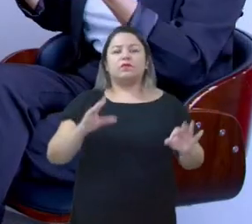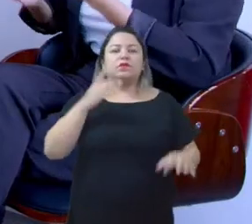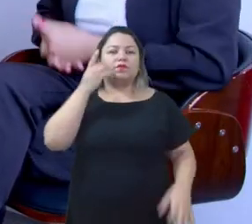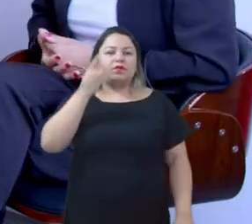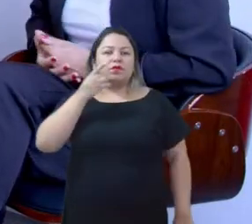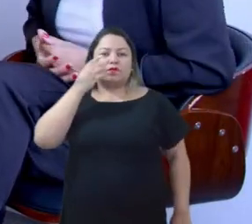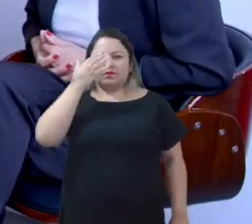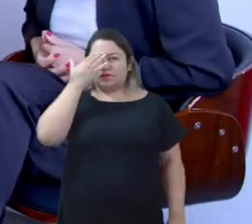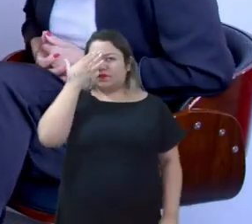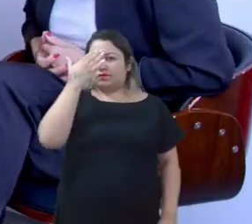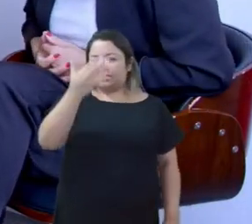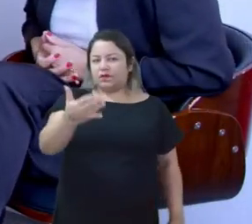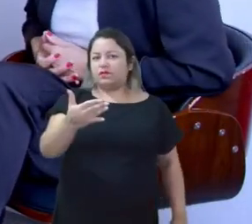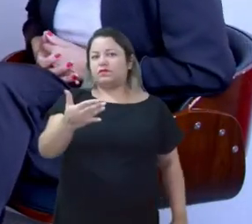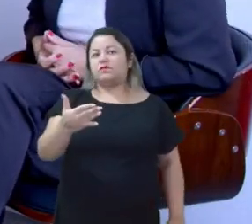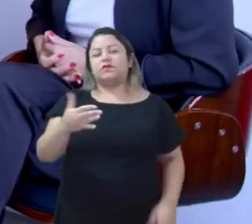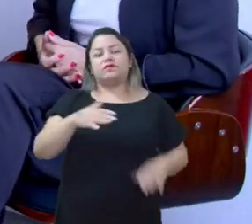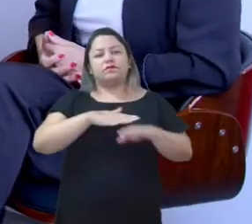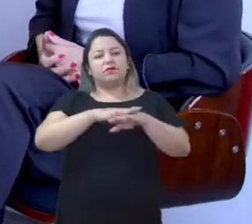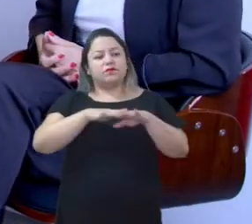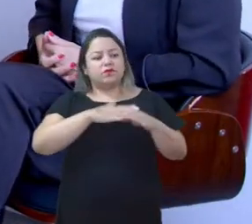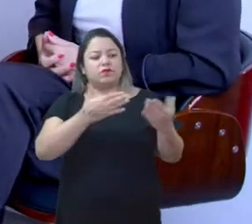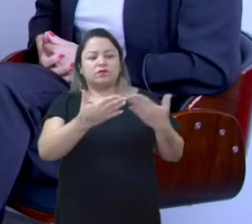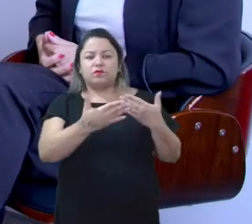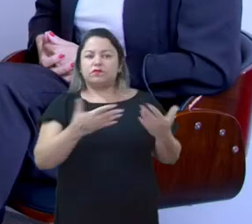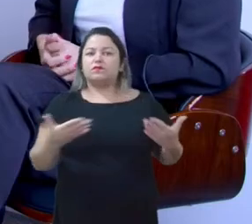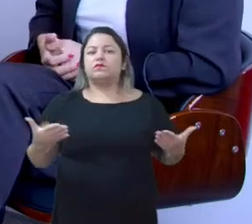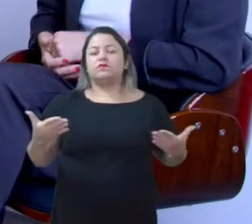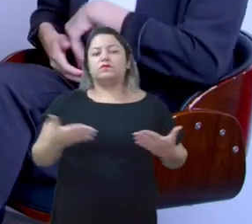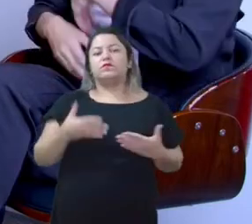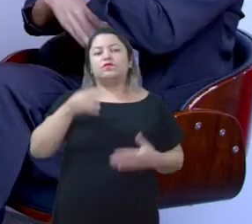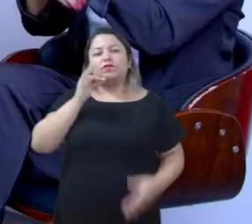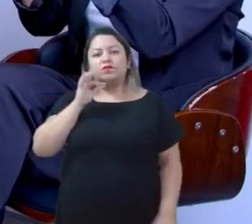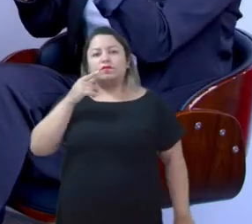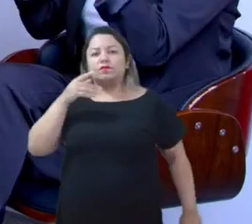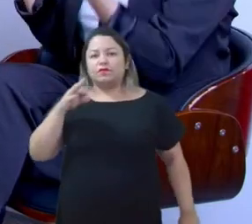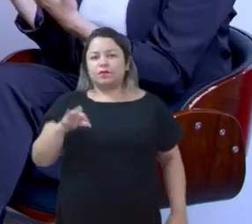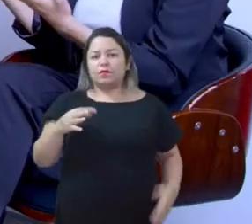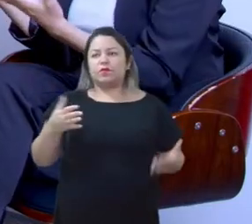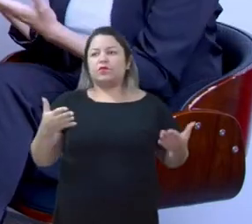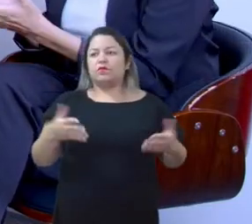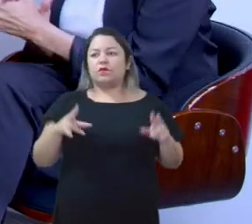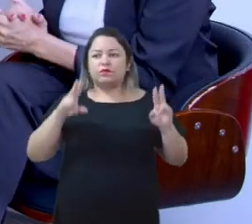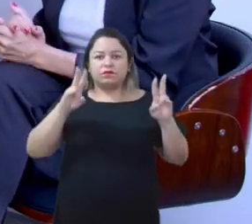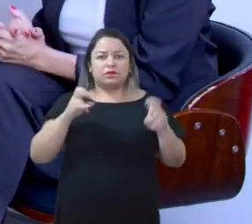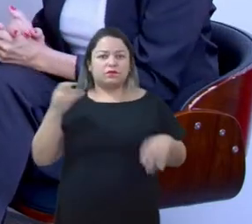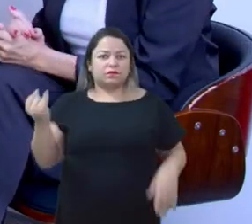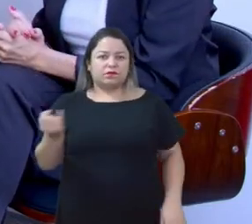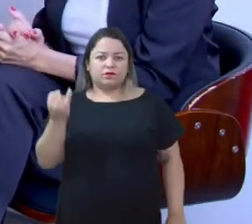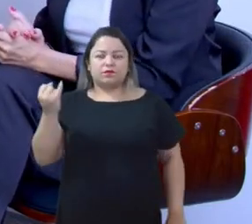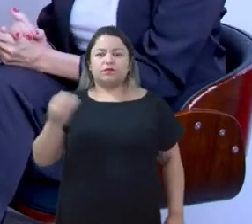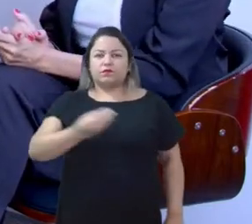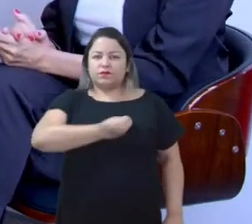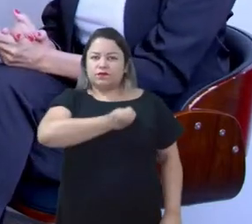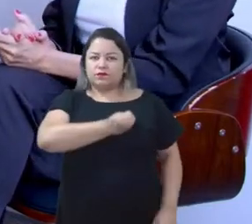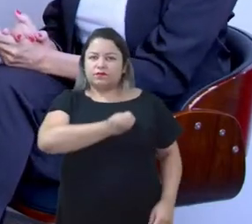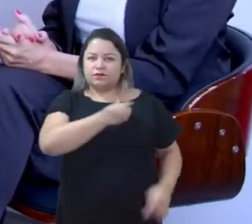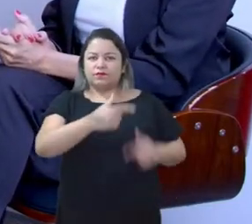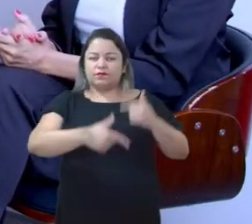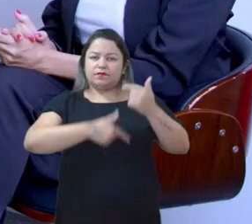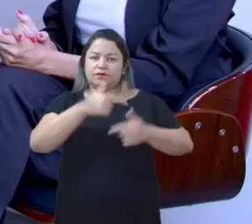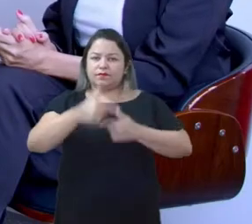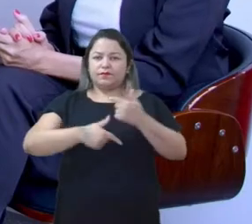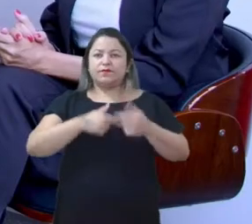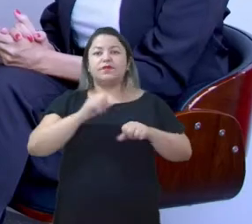Deputado, muito obrigada por ter conversado hoje a gente aqui no Café PT sobre esse assunto tão importante para a vida do trabalhador.